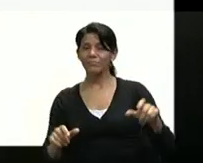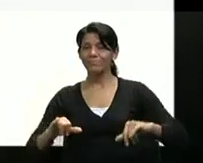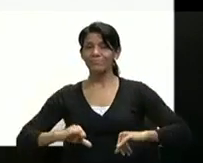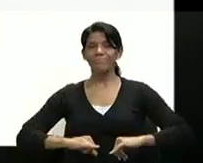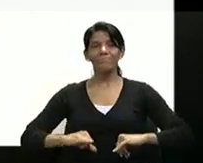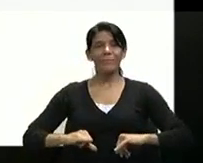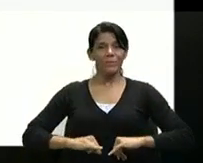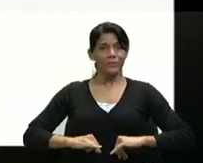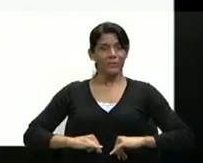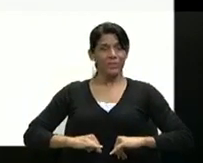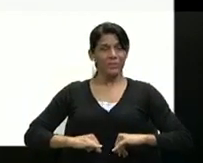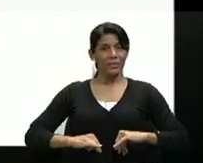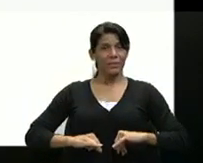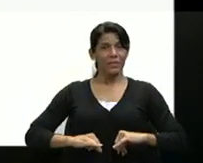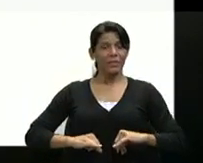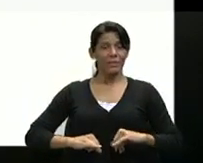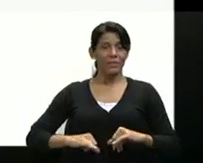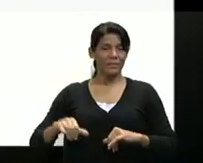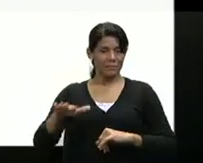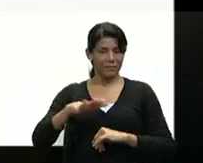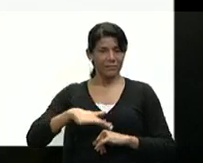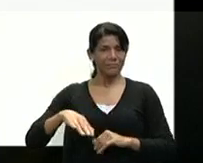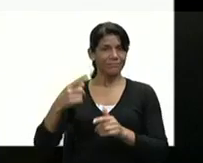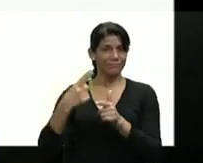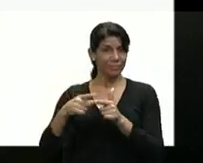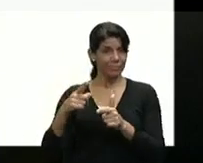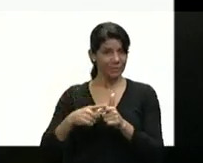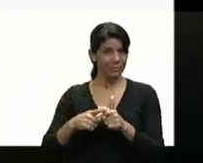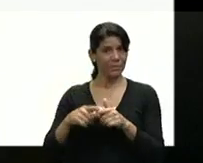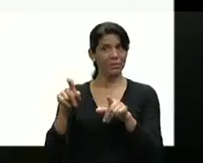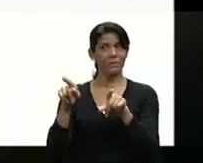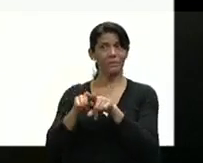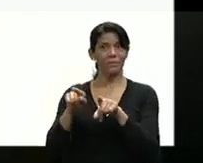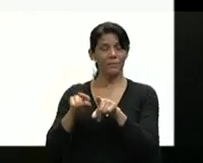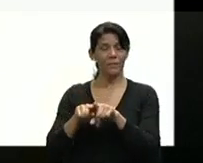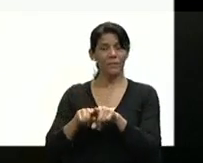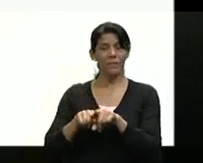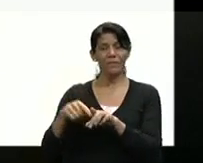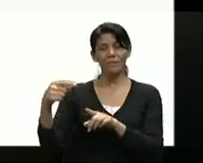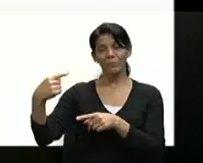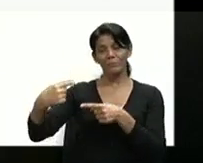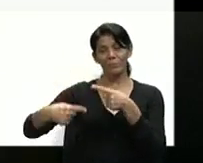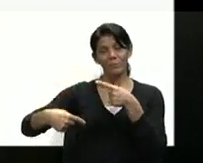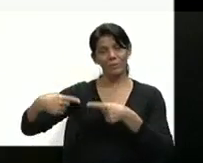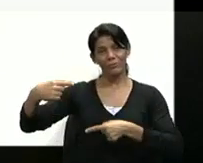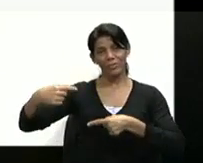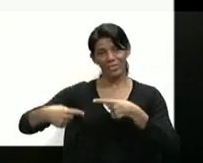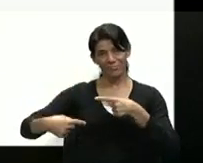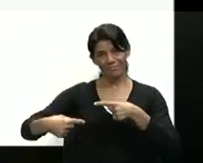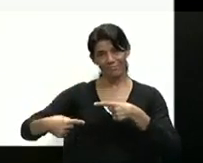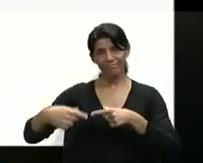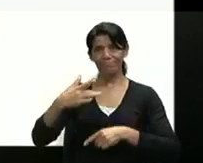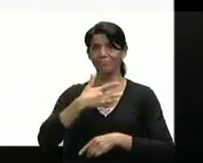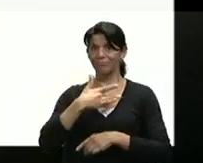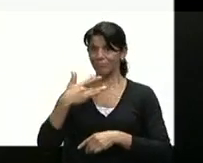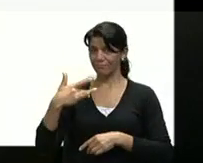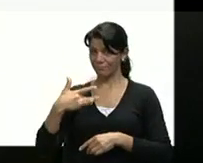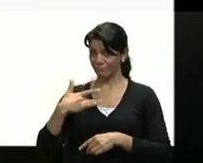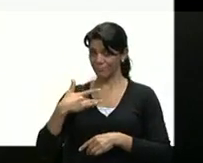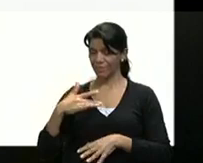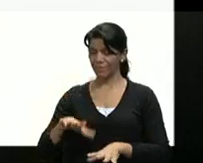sofrem essas condições. E, além disso, as políticas de saúde que